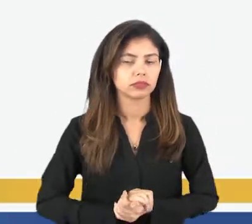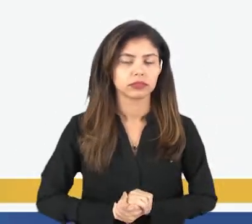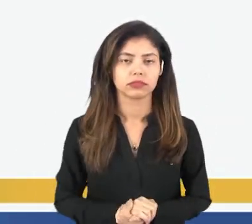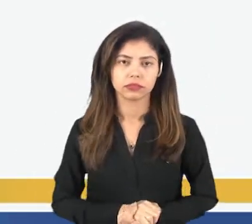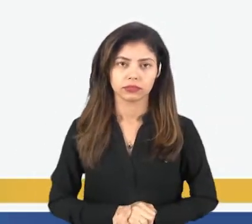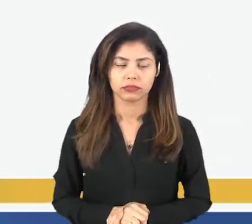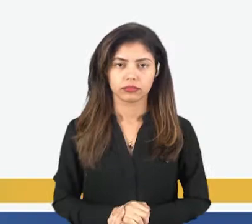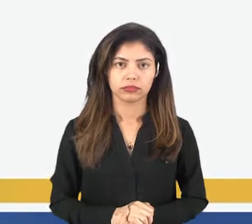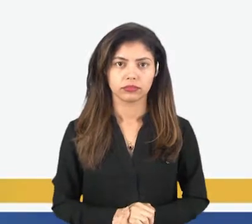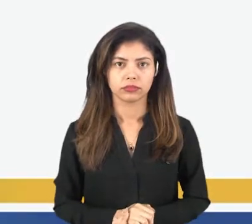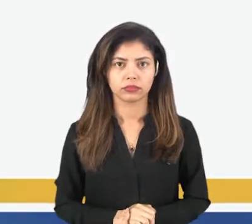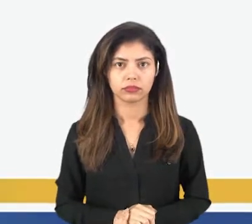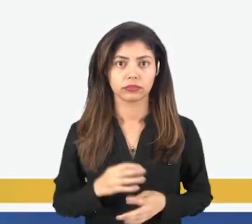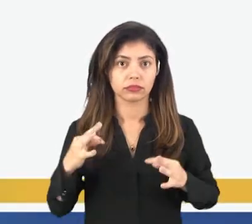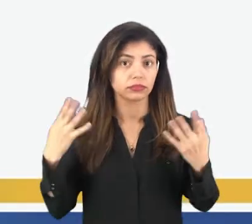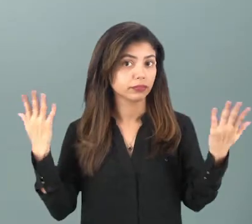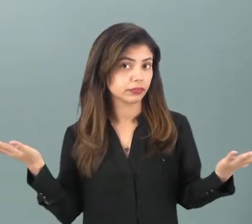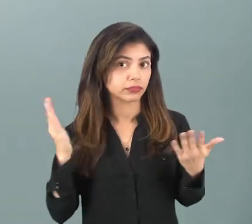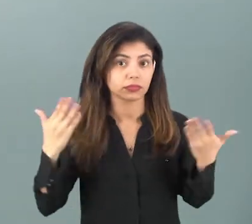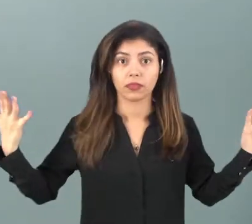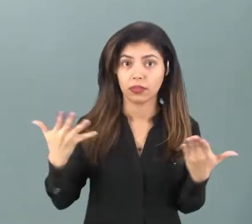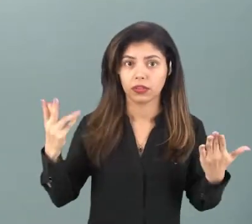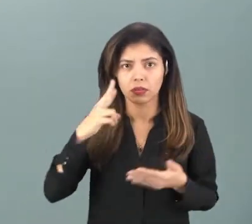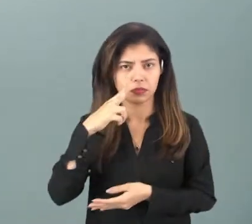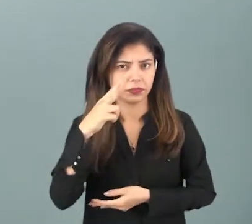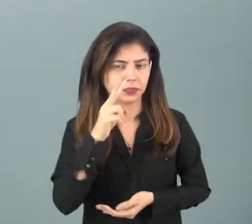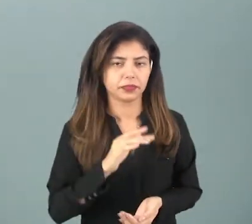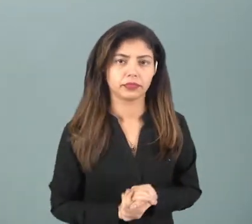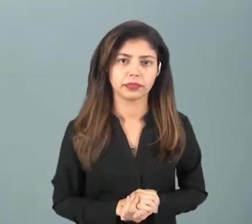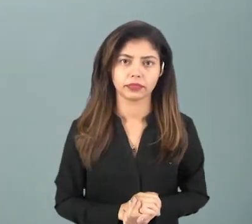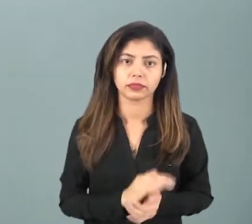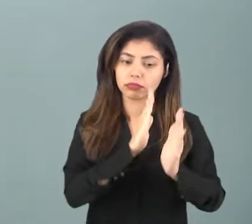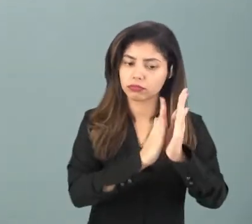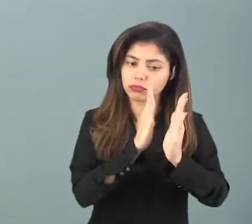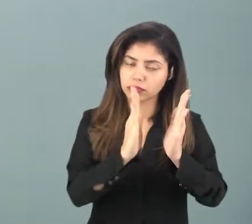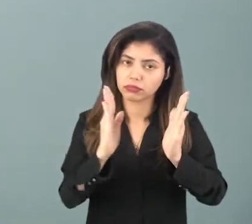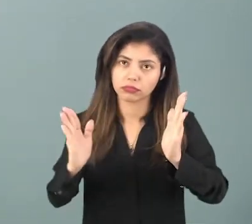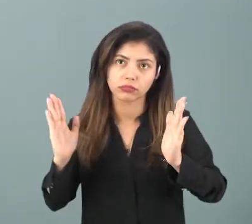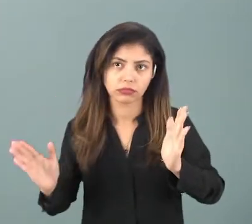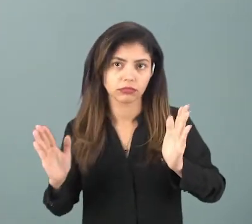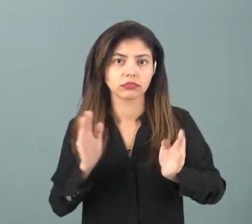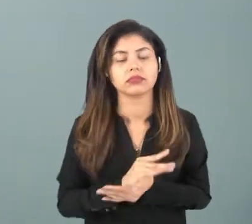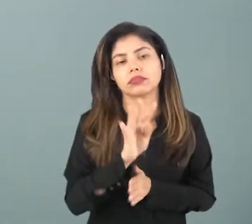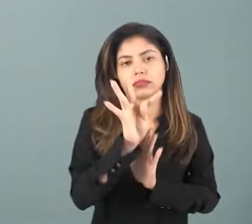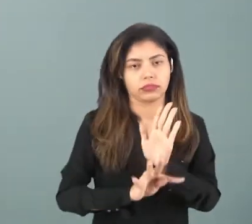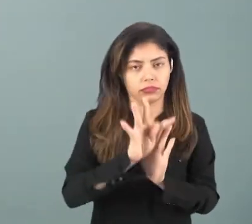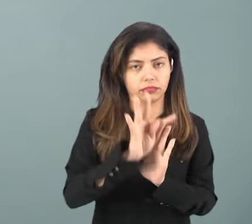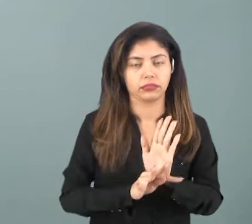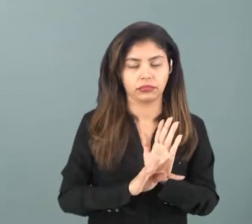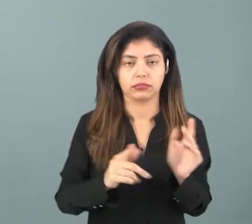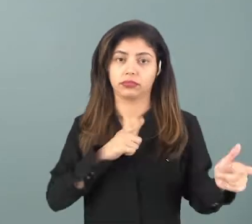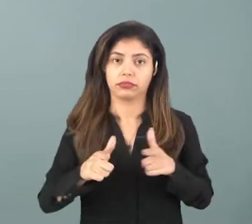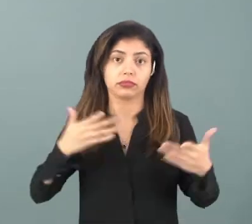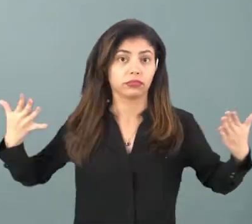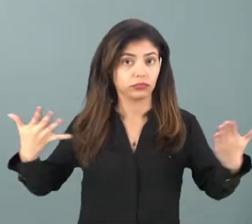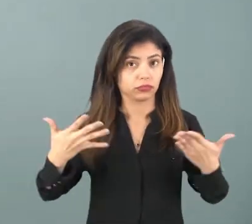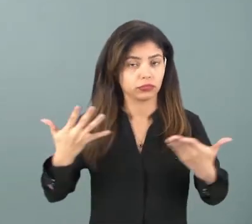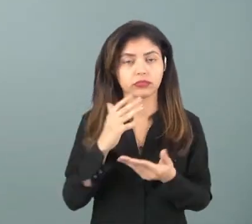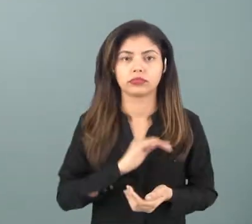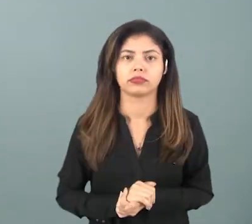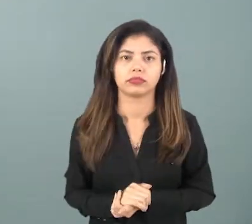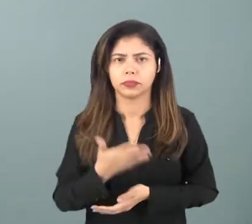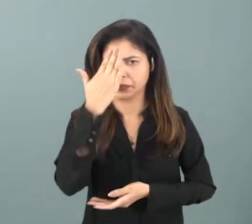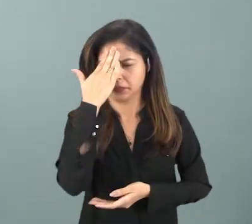conclusão, tá? Então, agora a gente vai ver essas partes desse tipo de texto que a gente está trabalhando hoje